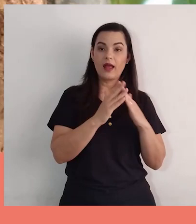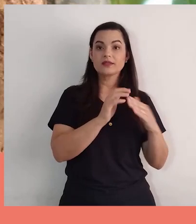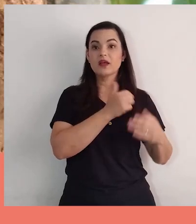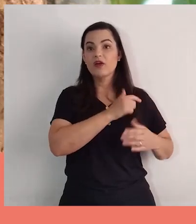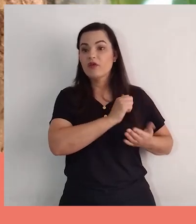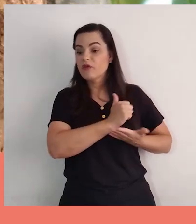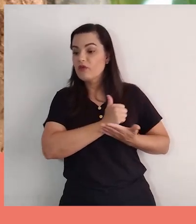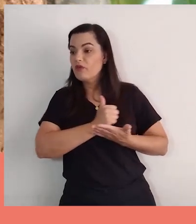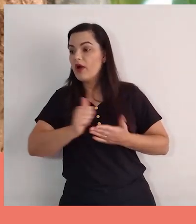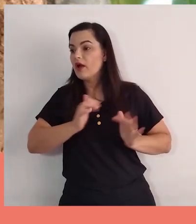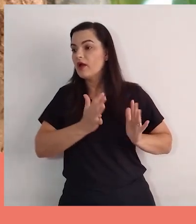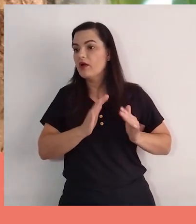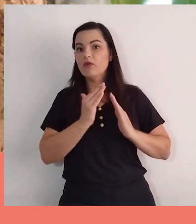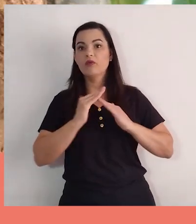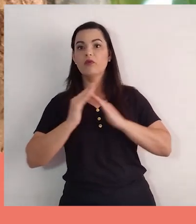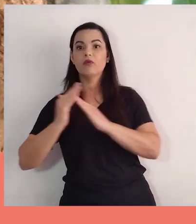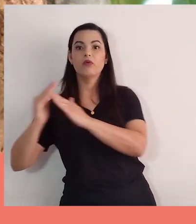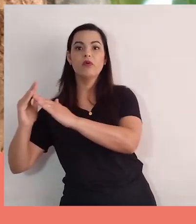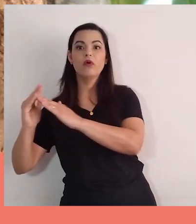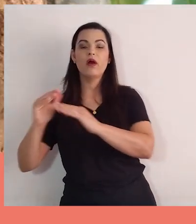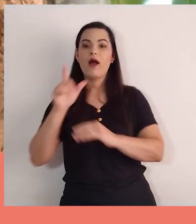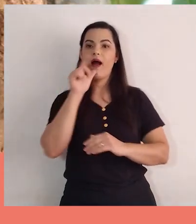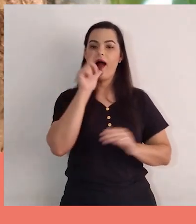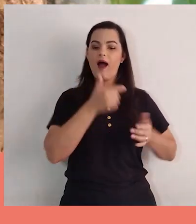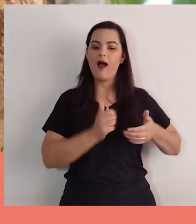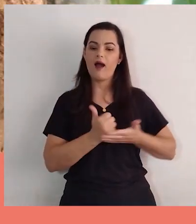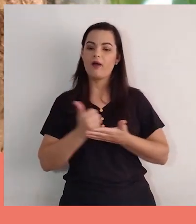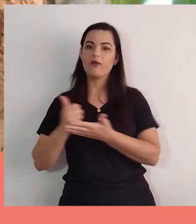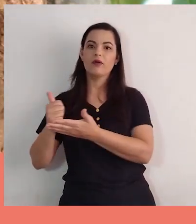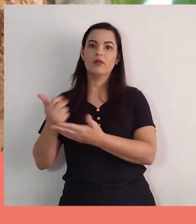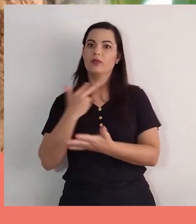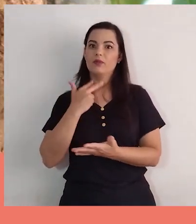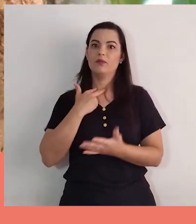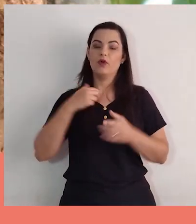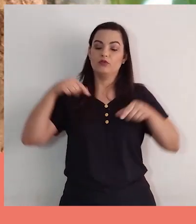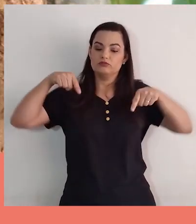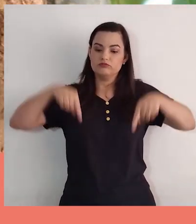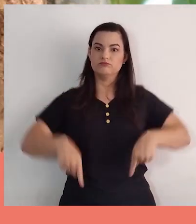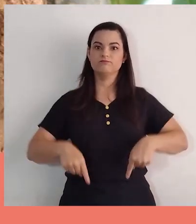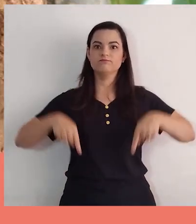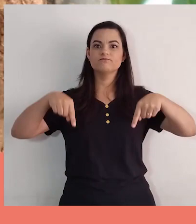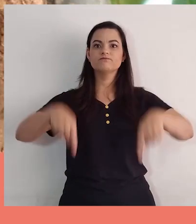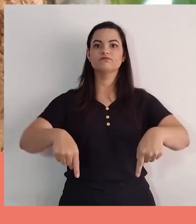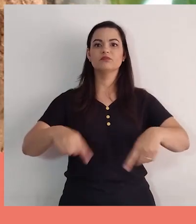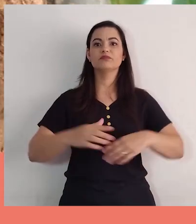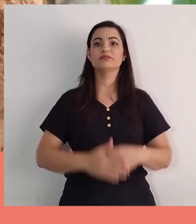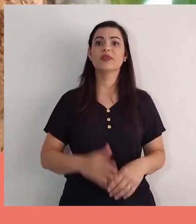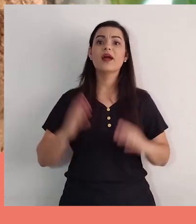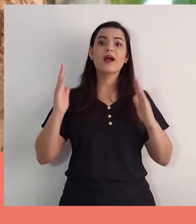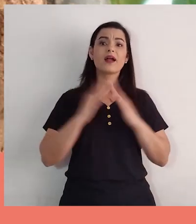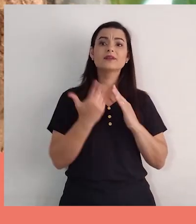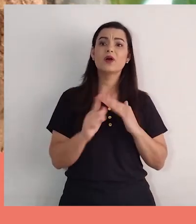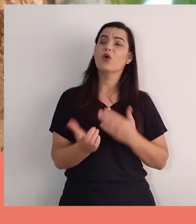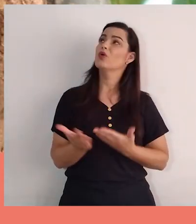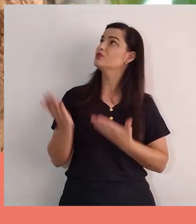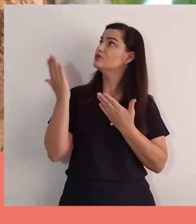pelo reino animal, eu trouxe para vocês verem a casa do João de Barro. Não é muito